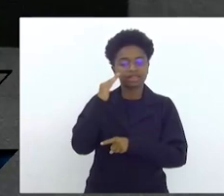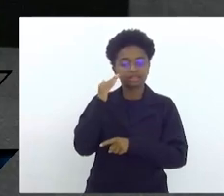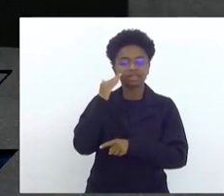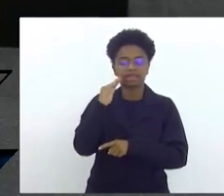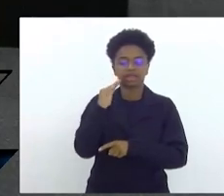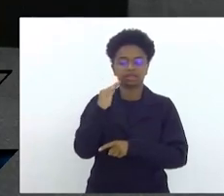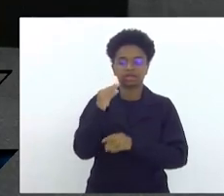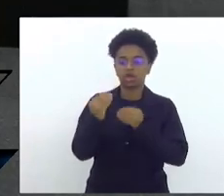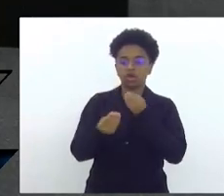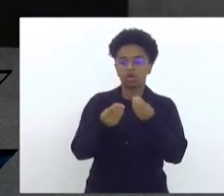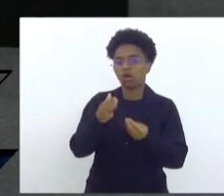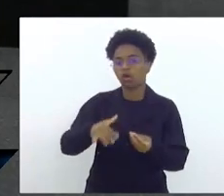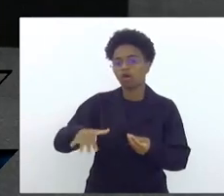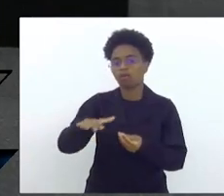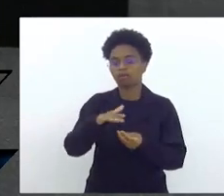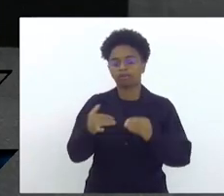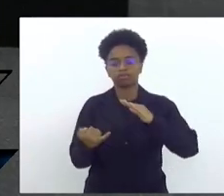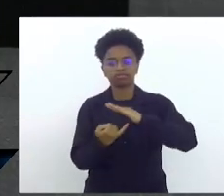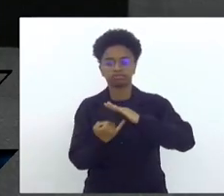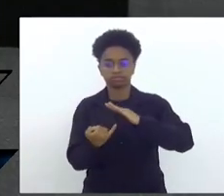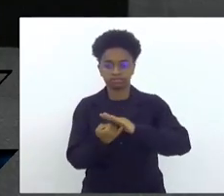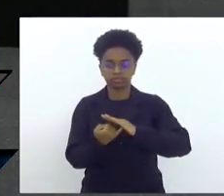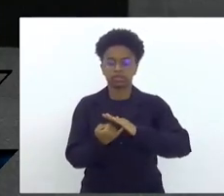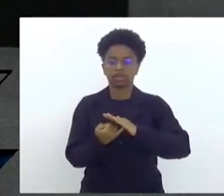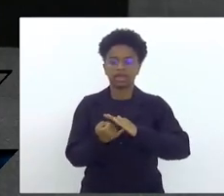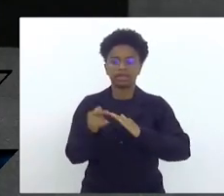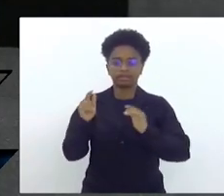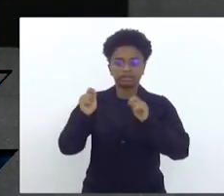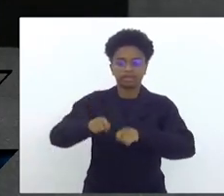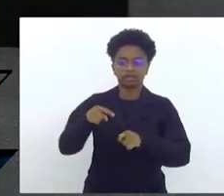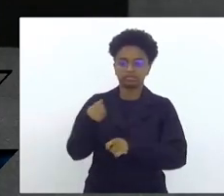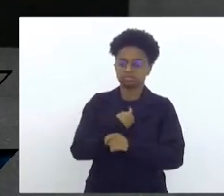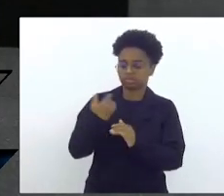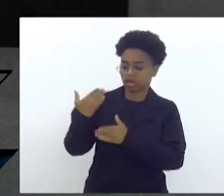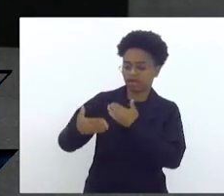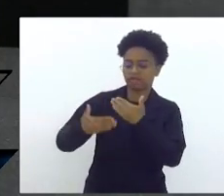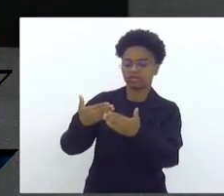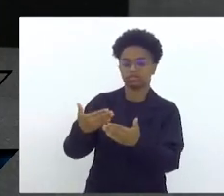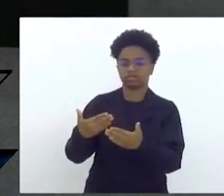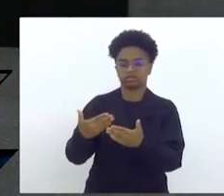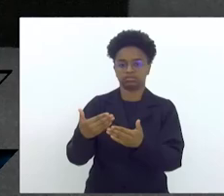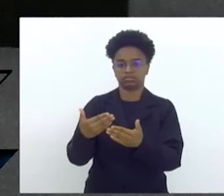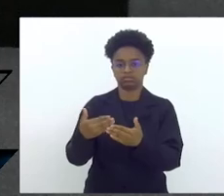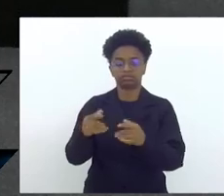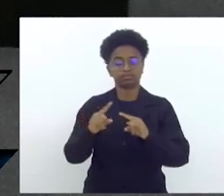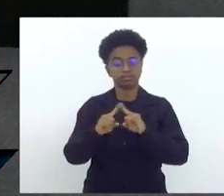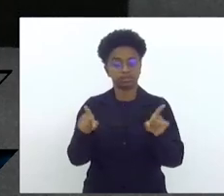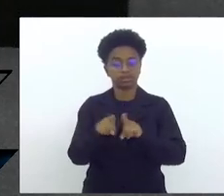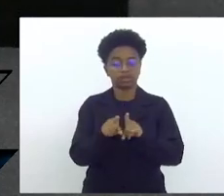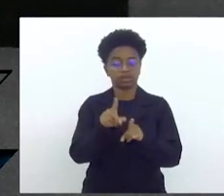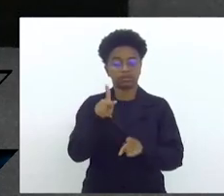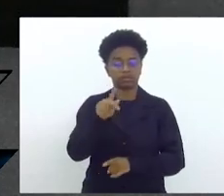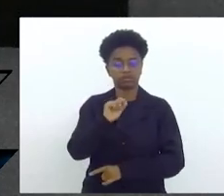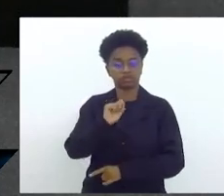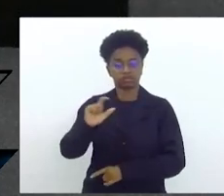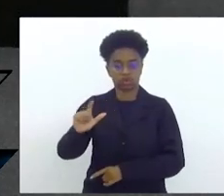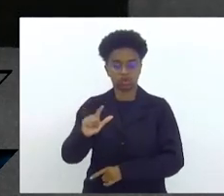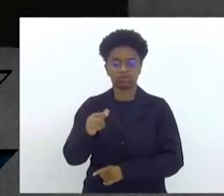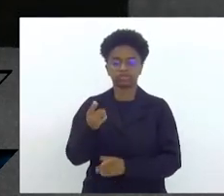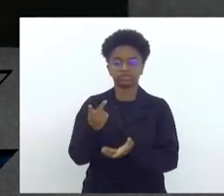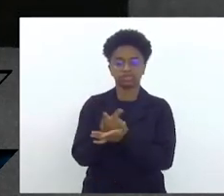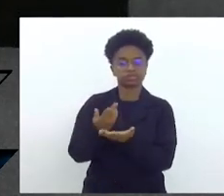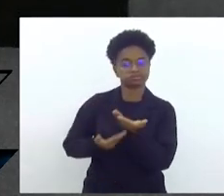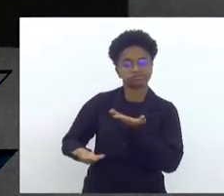o espaço da institucionalidade como lugar pra gente avançar no nosso programa revolucionário mas um pessoal que dialoga cada vez mais